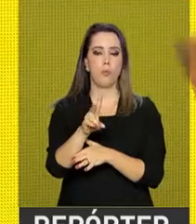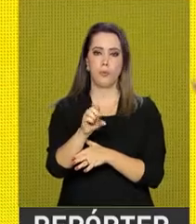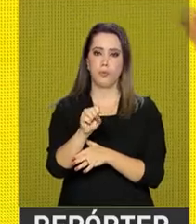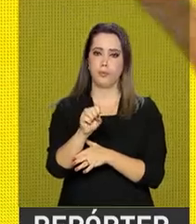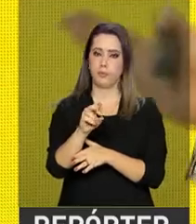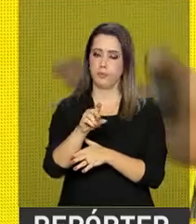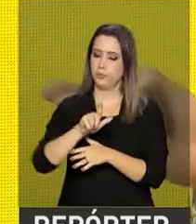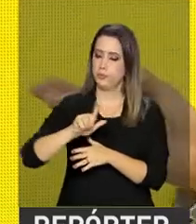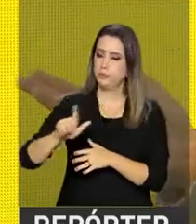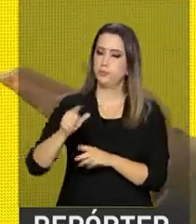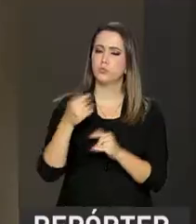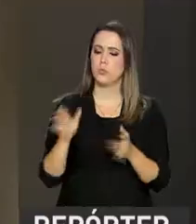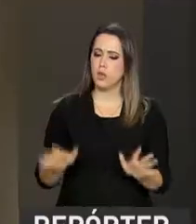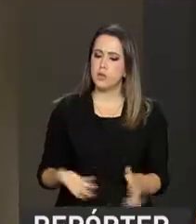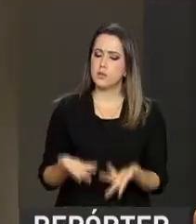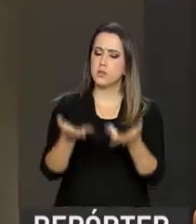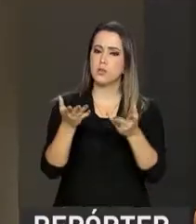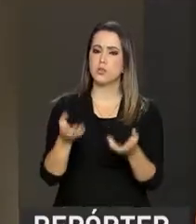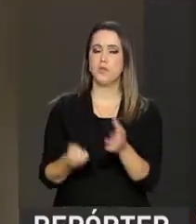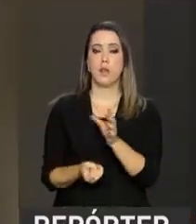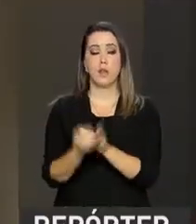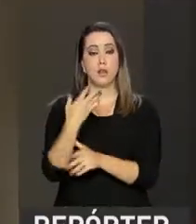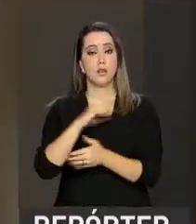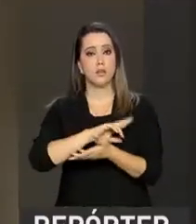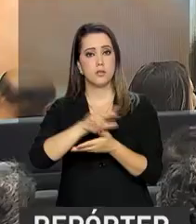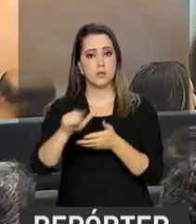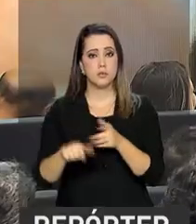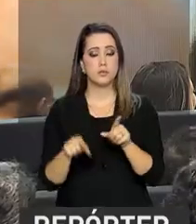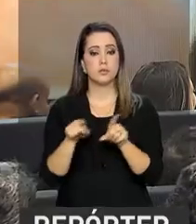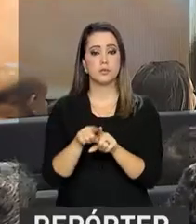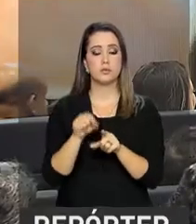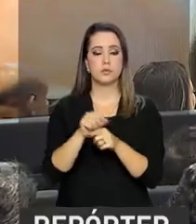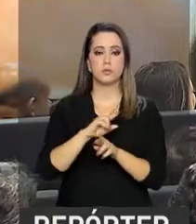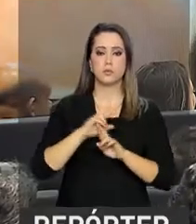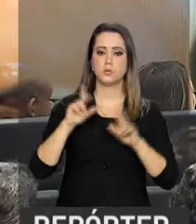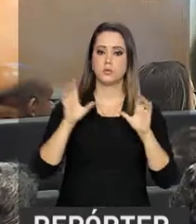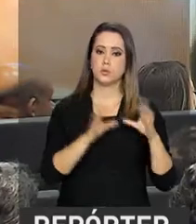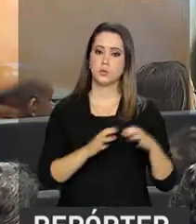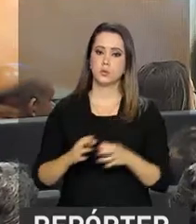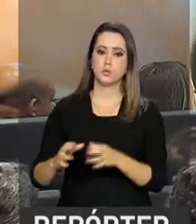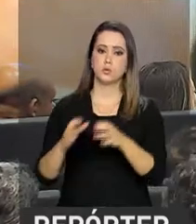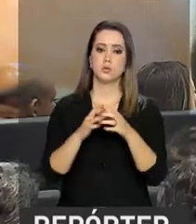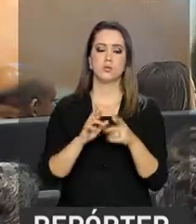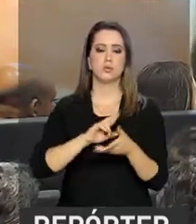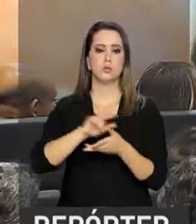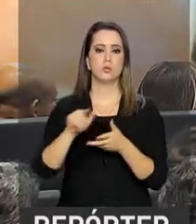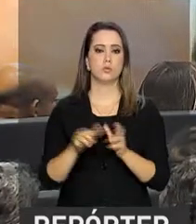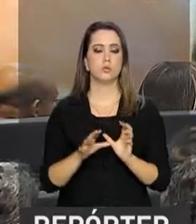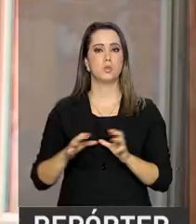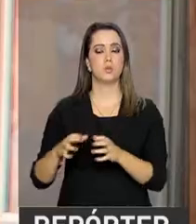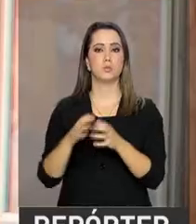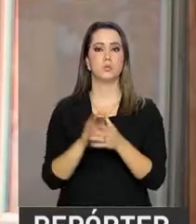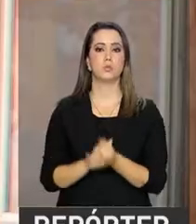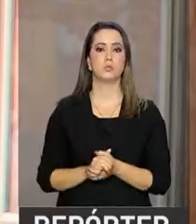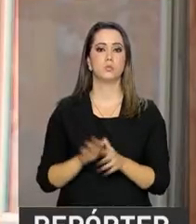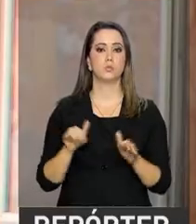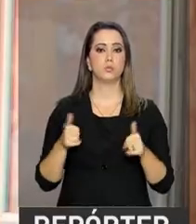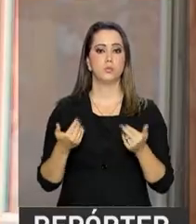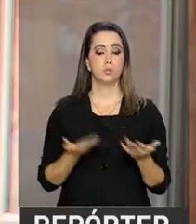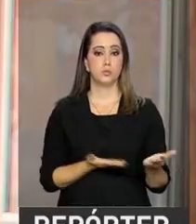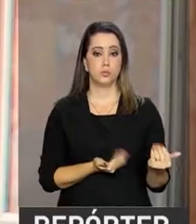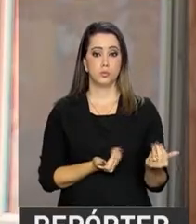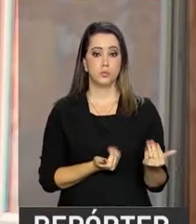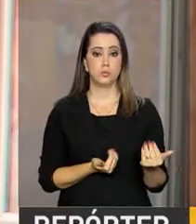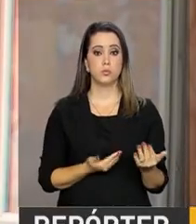de filmes animações séries e jogos eletrônicos para diferentes públicos e em diversas plataformas e para que os jovens